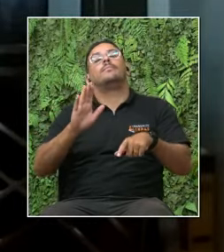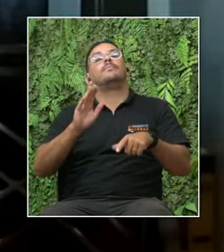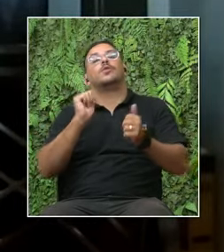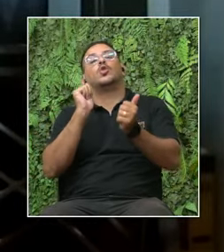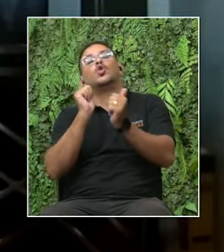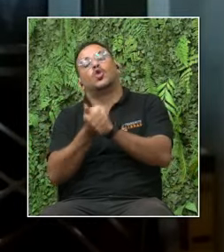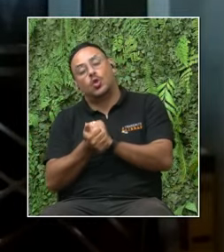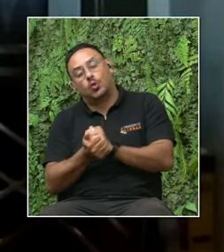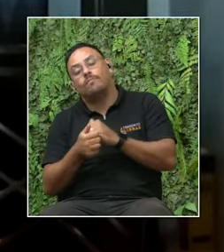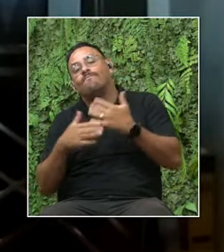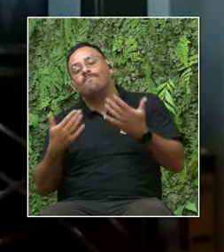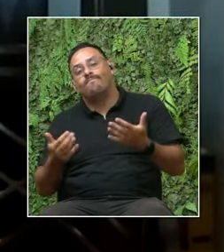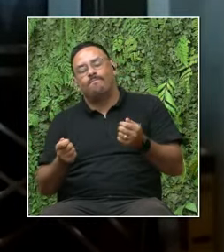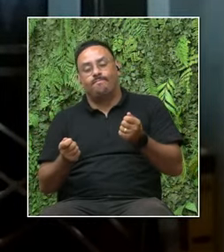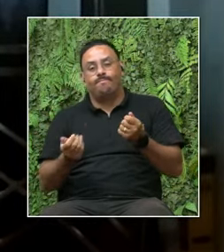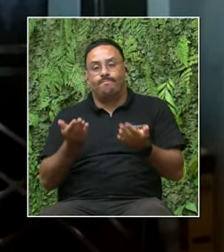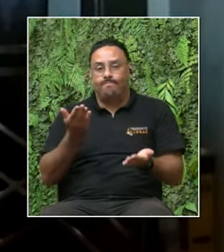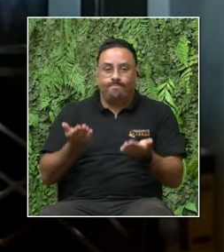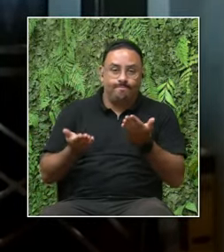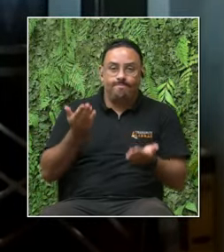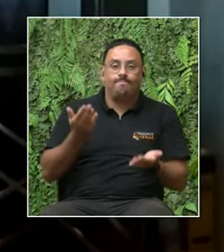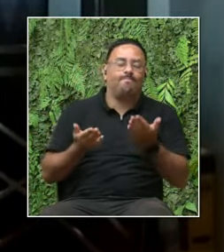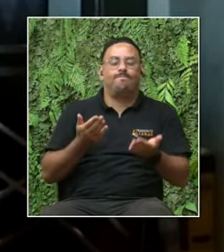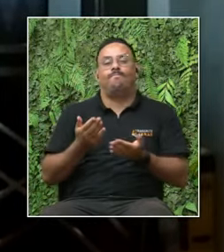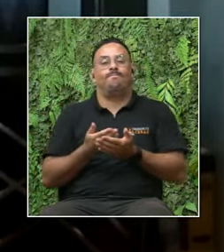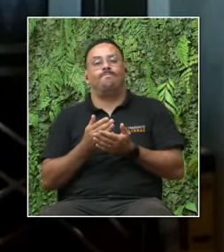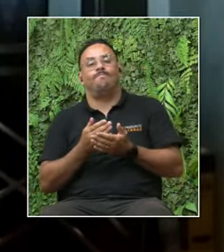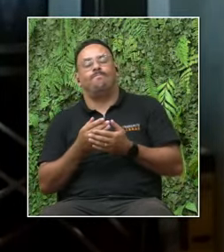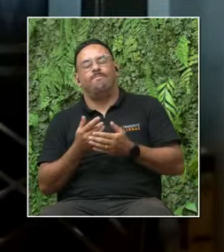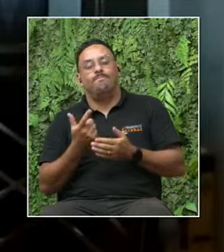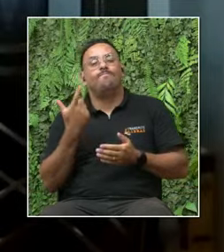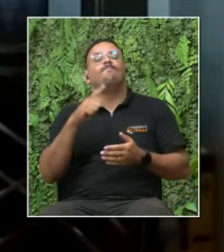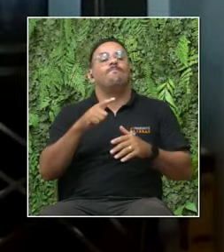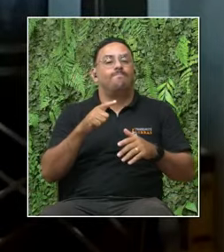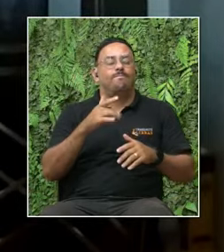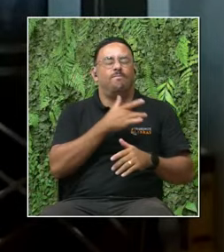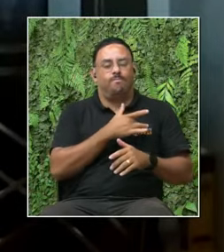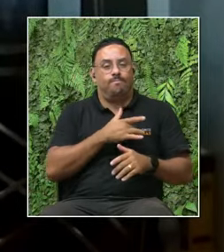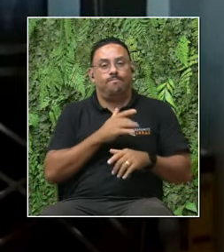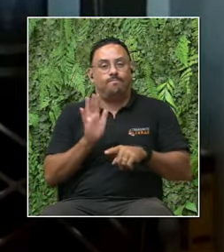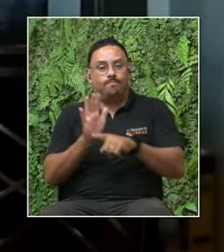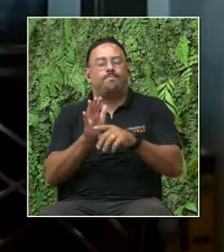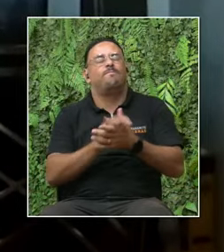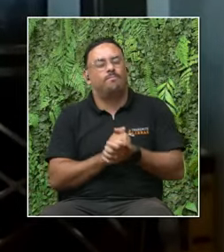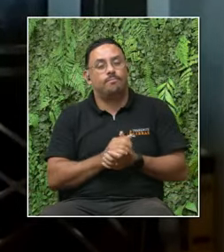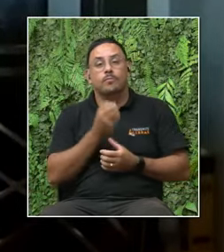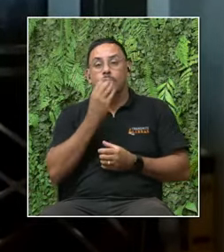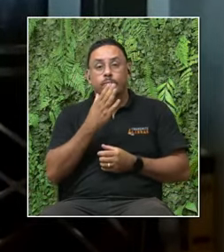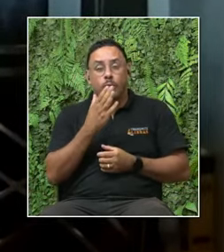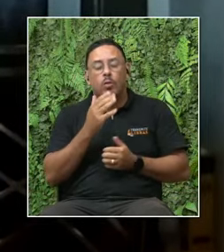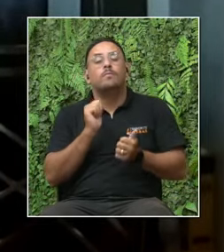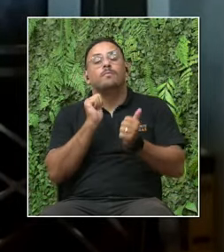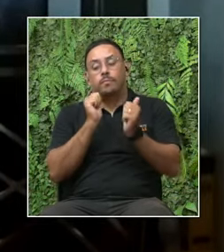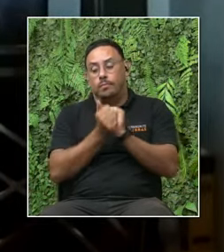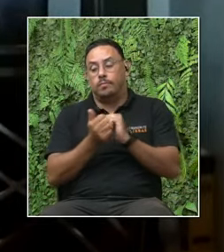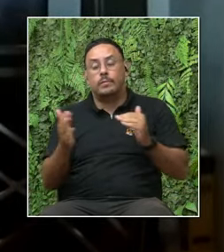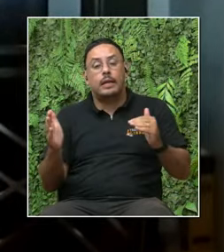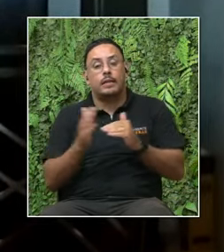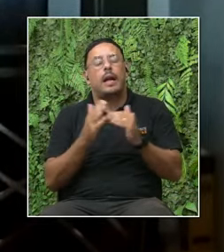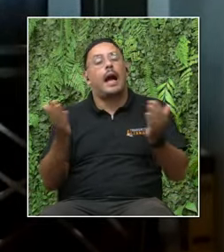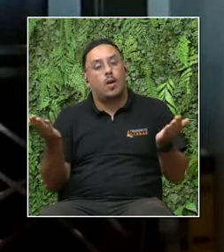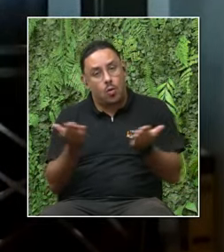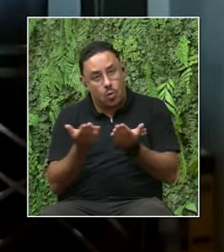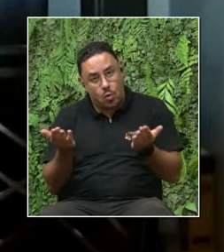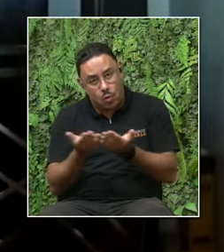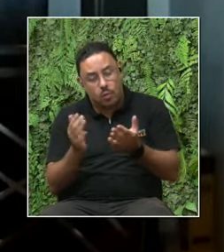acabou terminando um pouco mais equilibrado com as ações ofensivas do Cruzeiro Bob um bom jogo até o momento um jogo